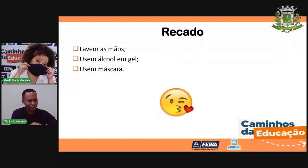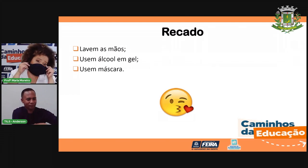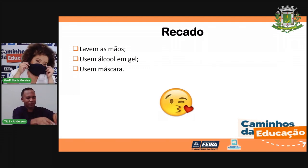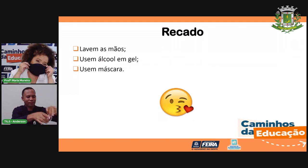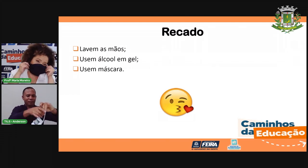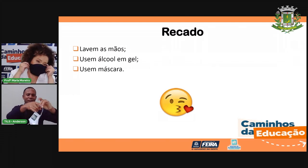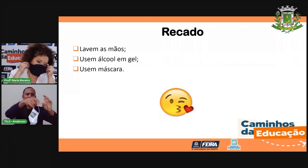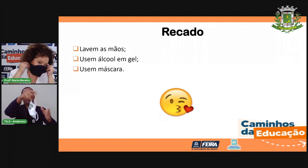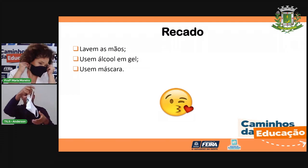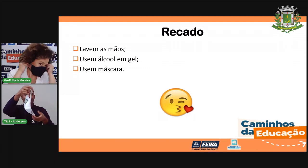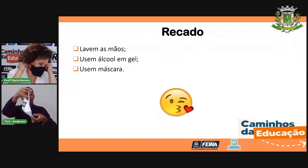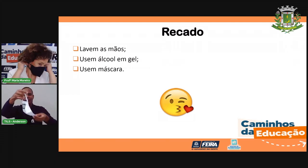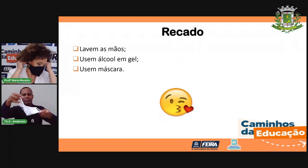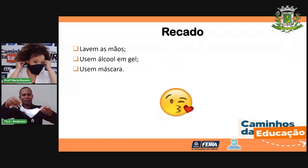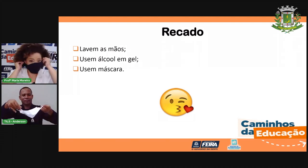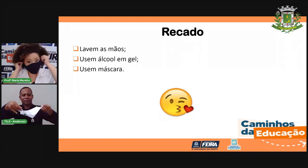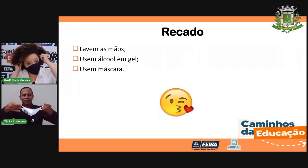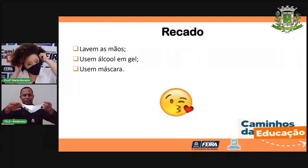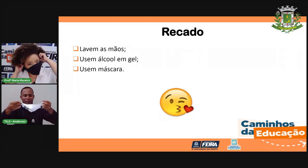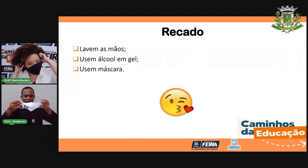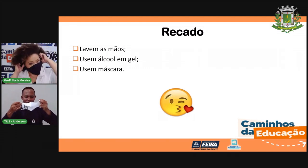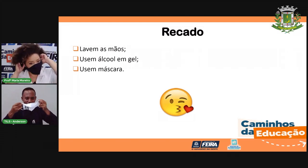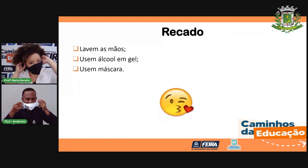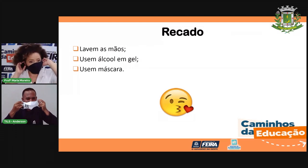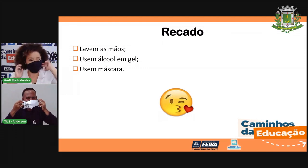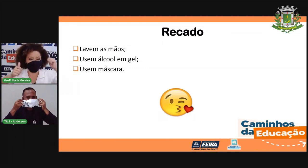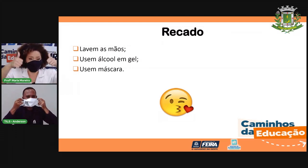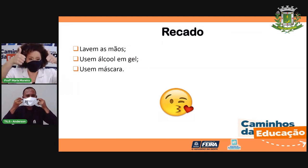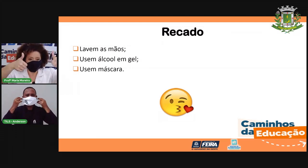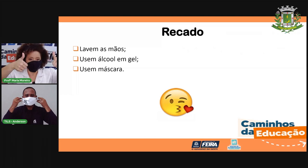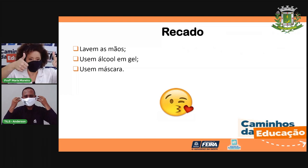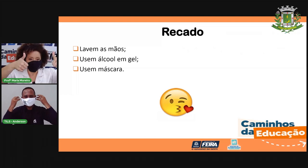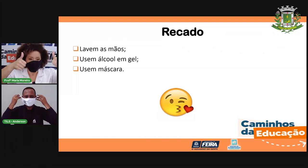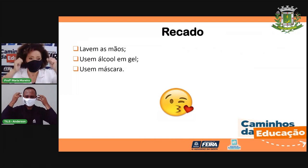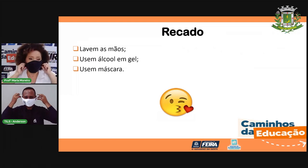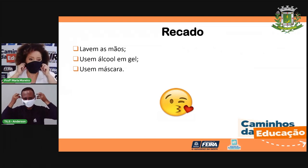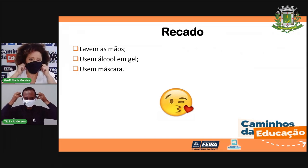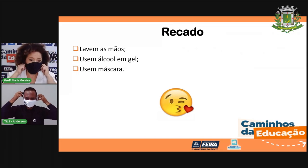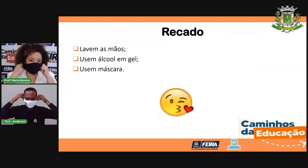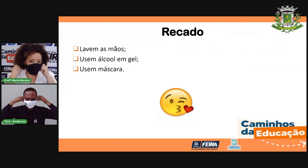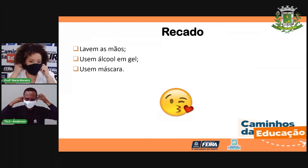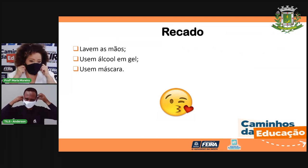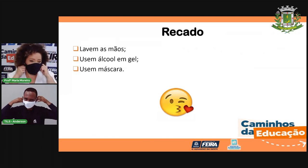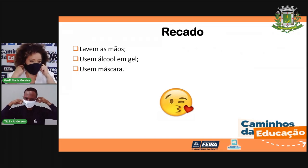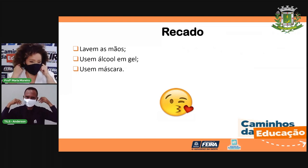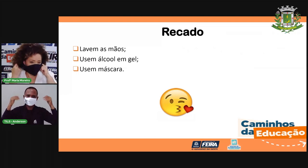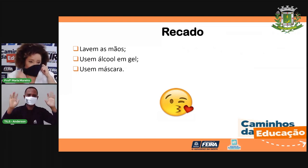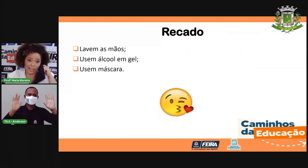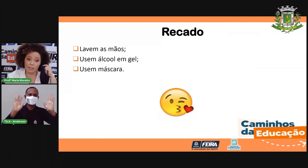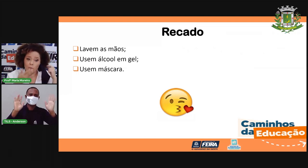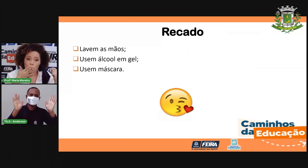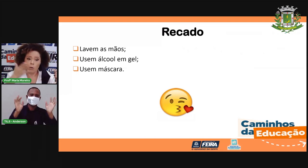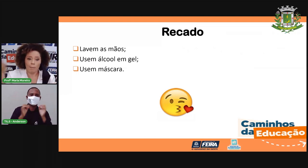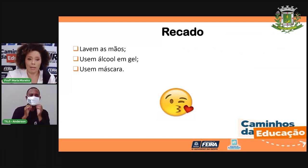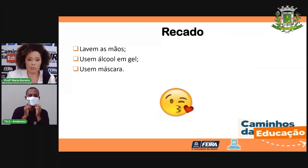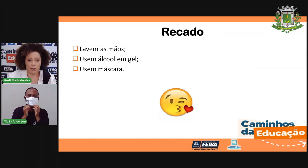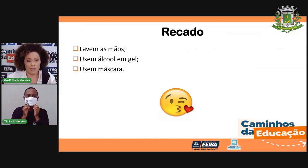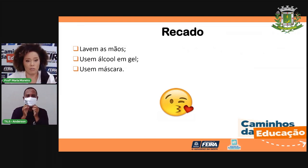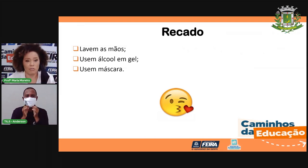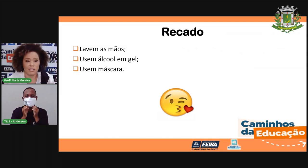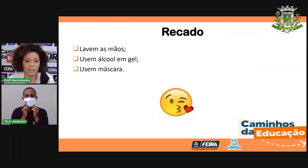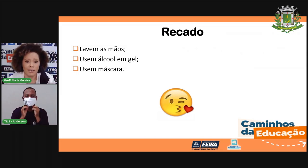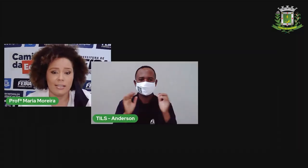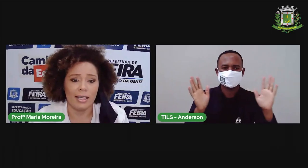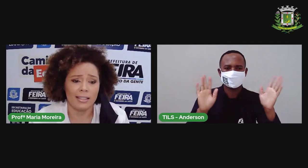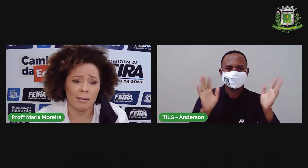botar máscara para ele. Usem máscara, tá? Beijo da Pró-Maria, certo? Beijo no